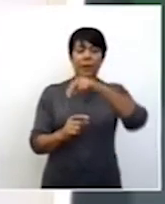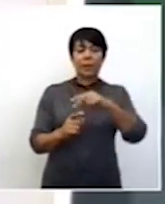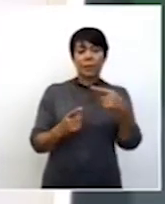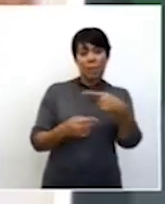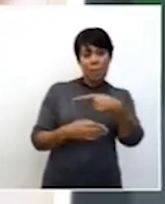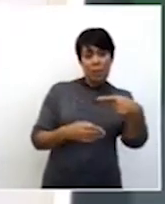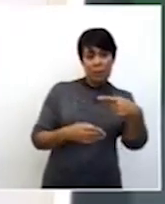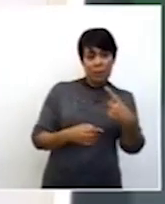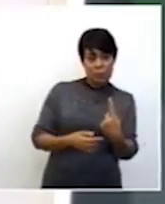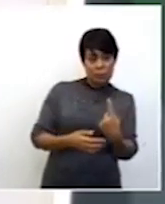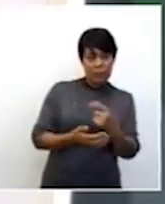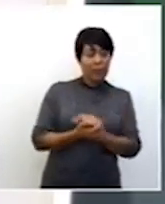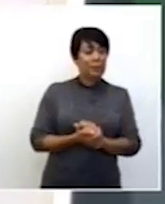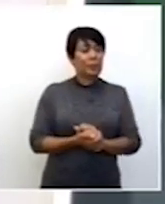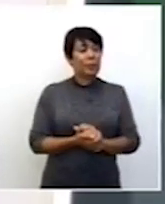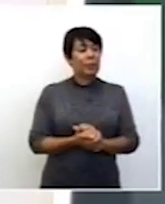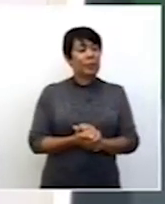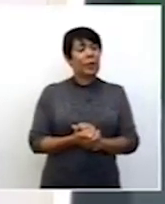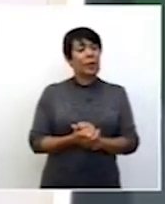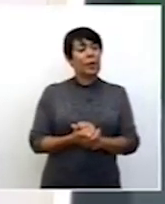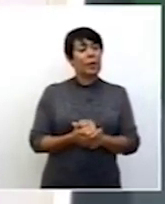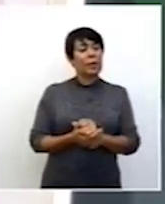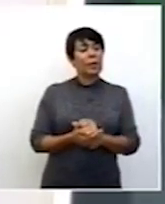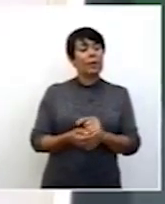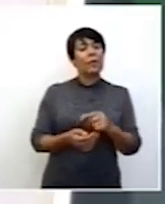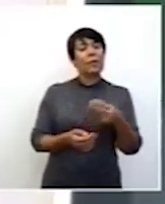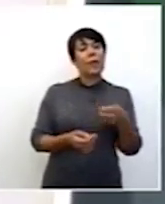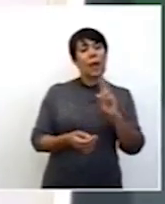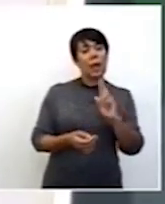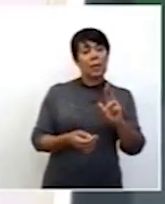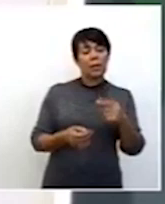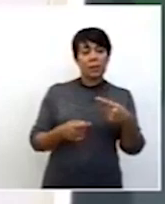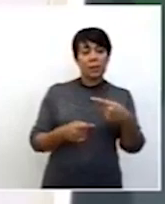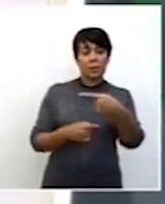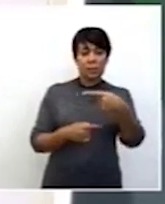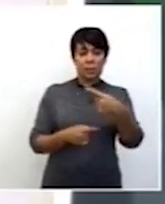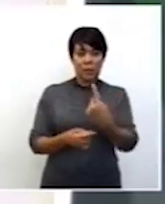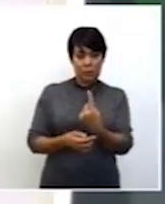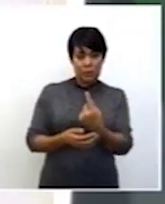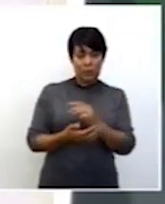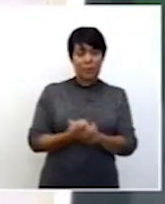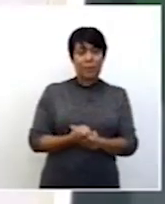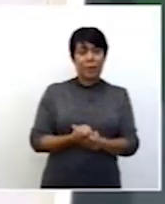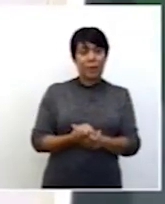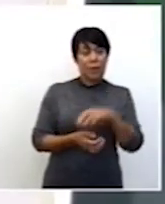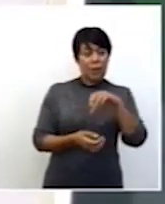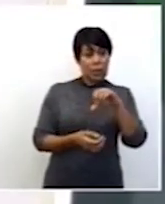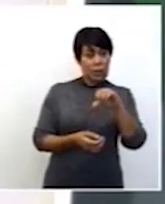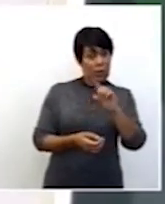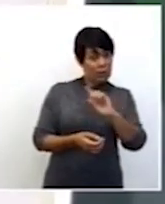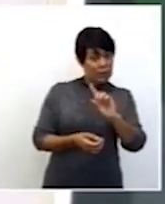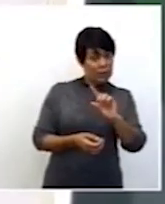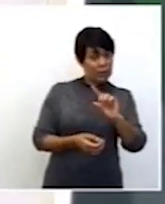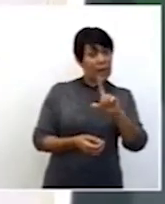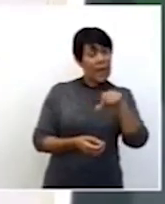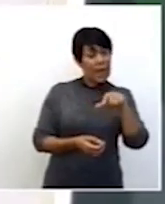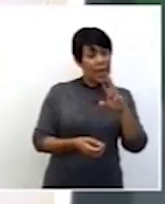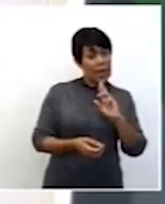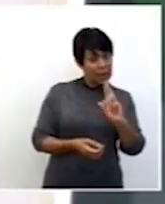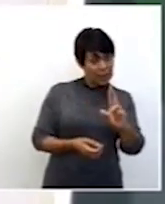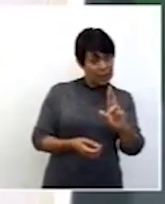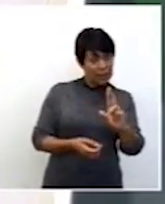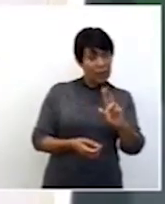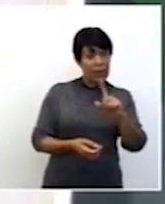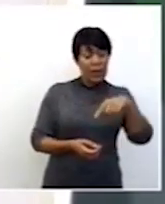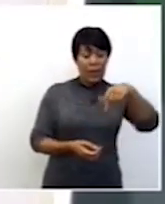menos 1. O que está aqui vem para cá. Razão menos 1. Não é 9, é razão, tá? Então, esse daí é um